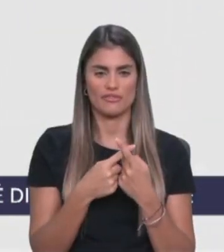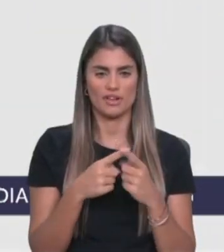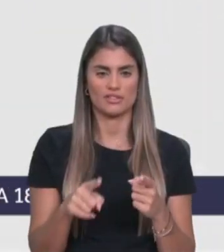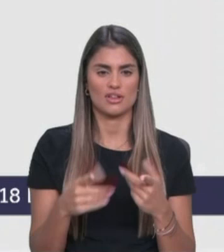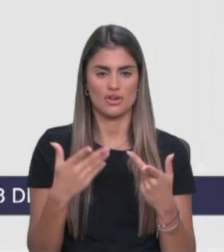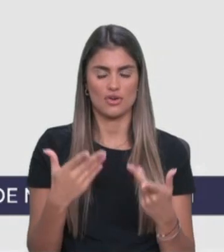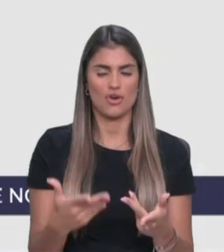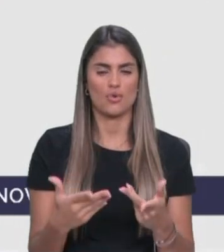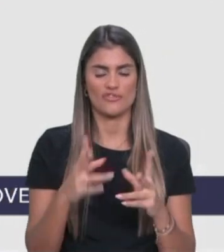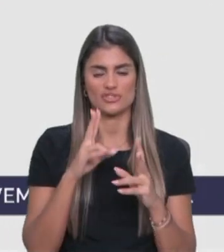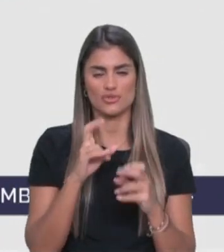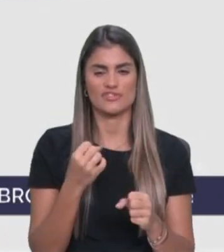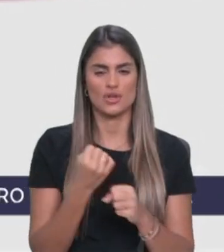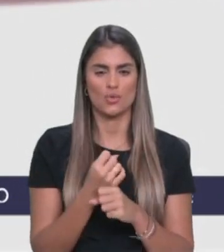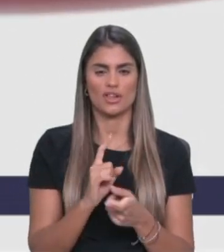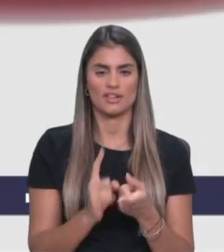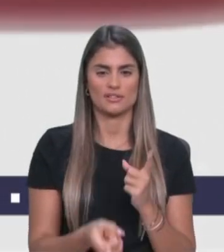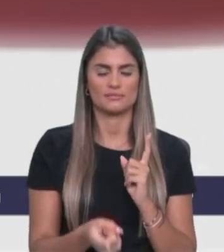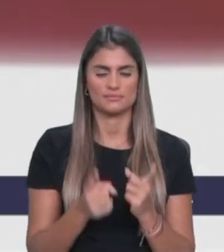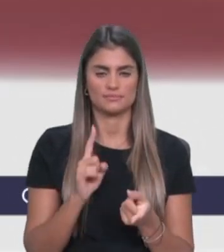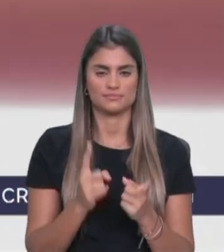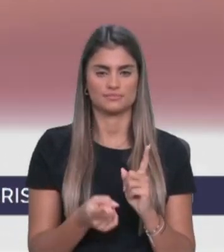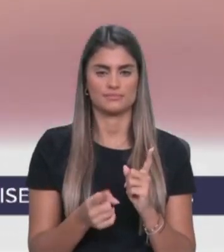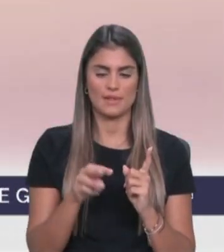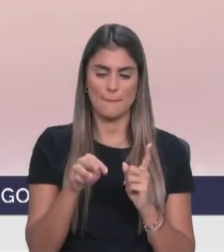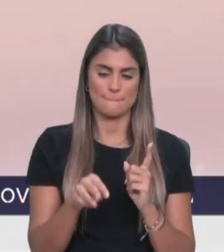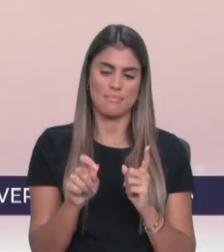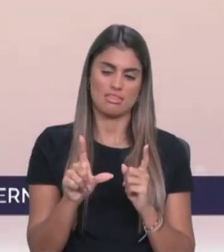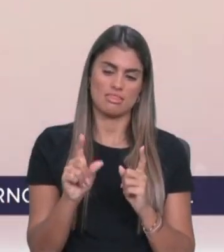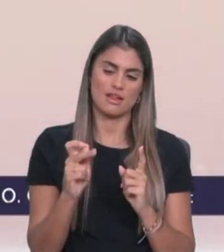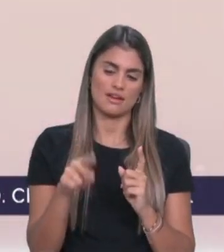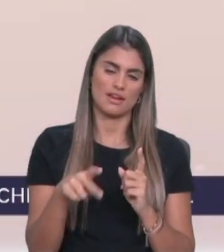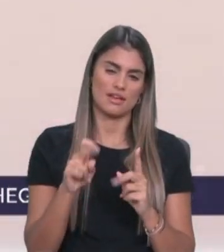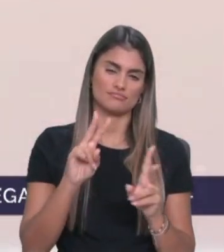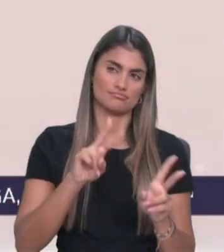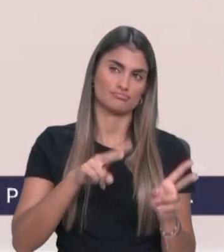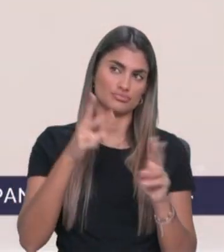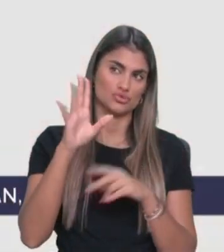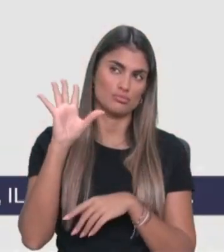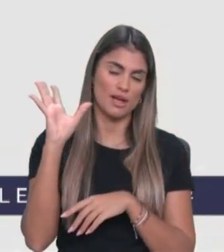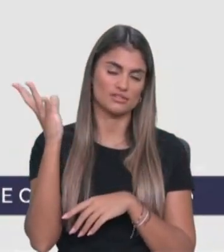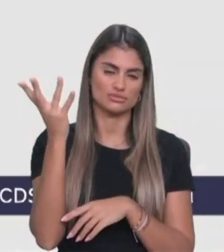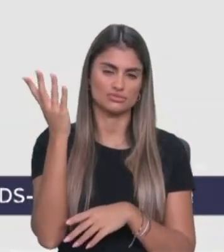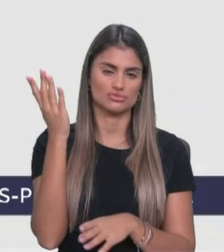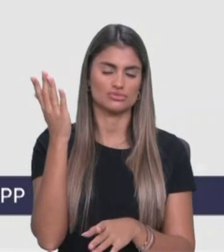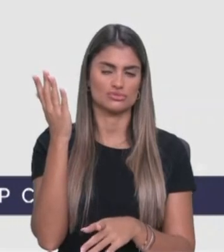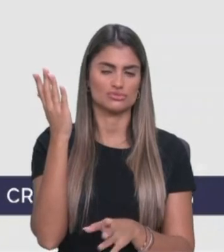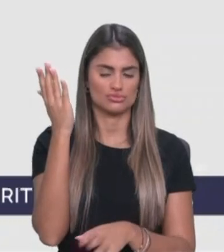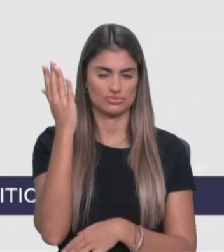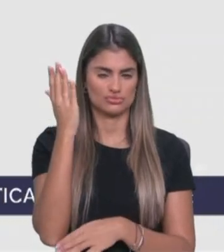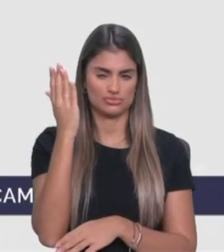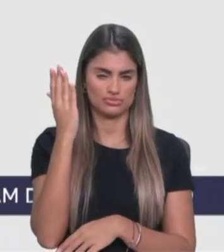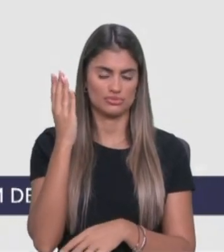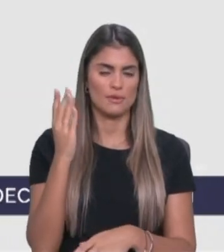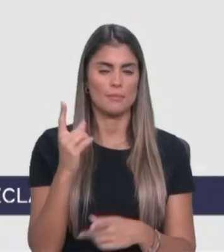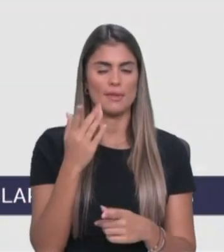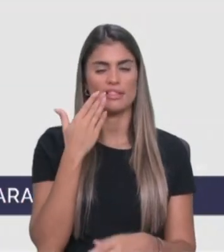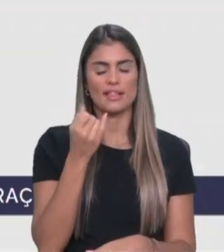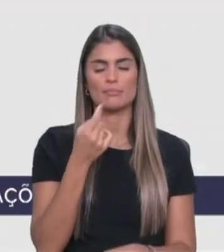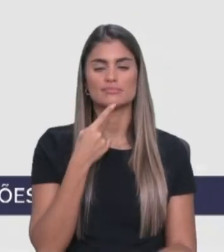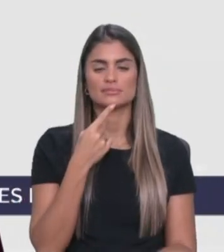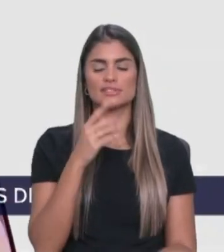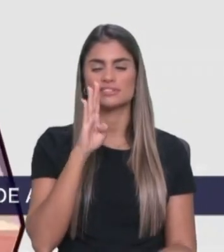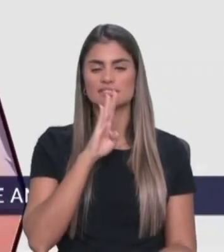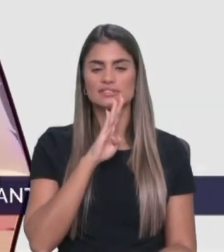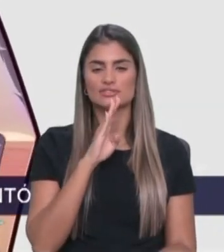um conjunto de investigadores foi levar precisamente melanina para o espaço, para a Estação Espacial Internacional, para tentar perceber se